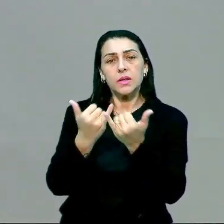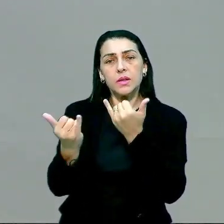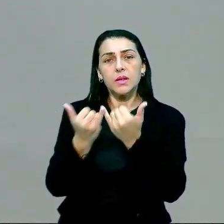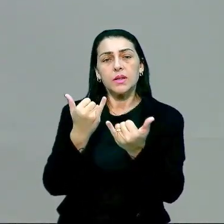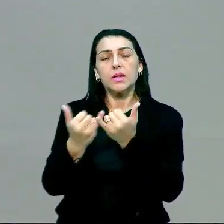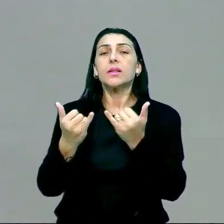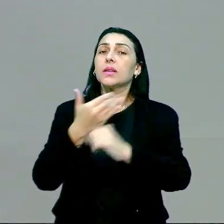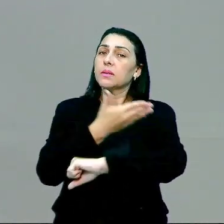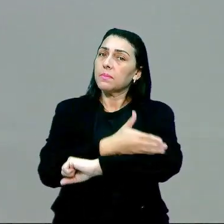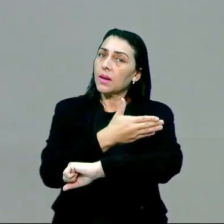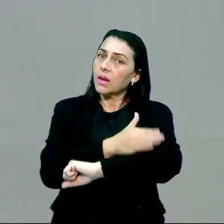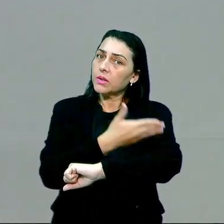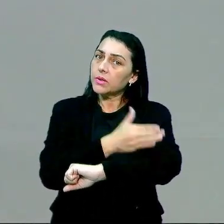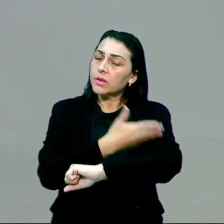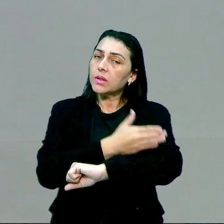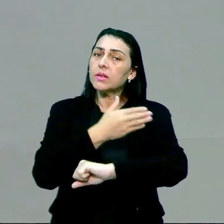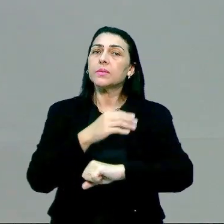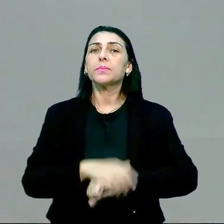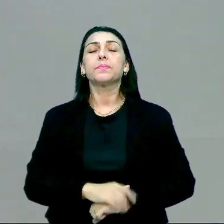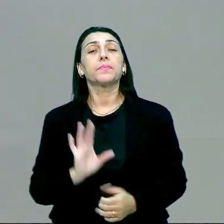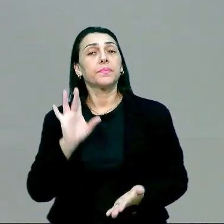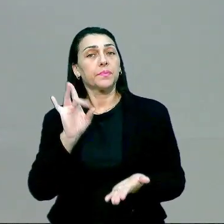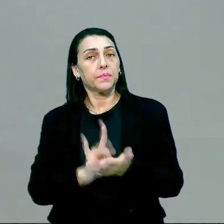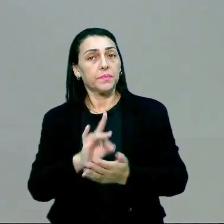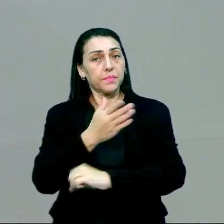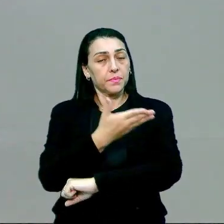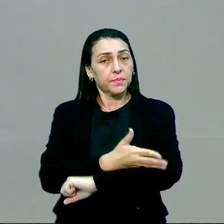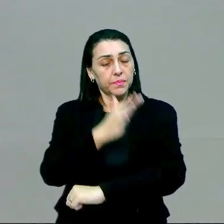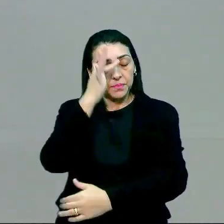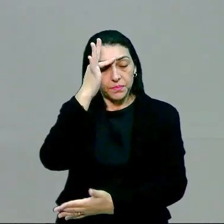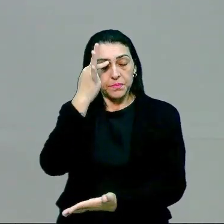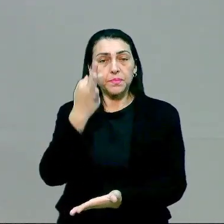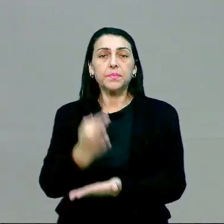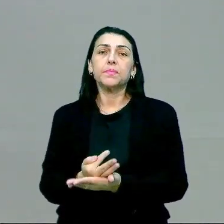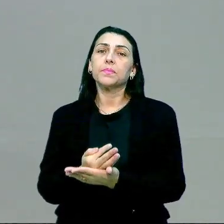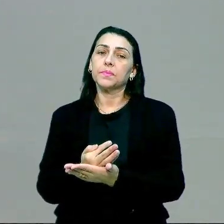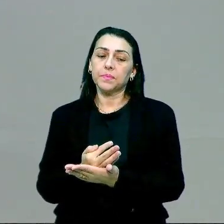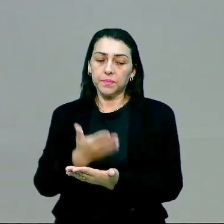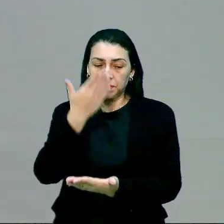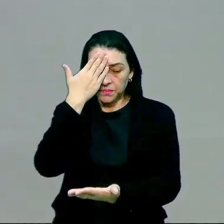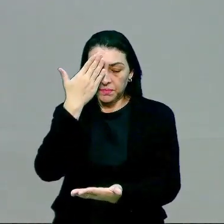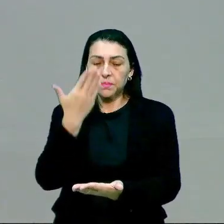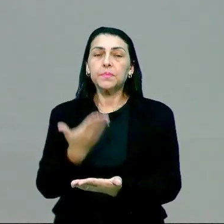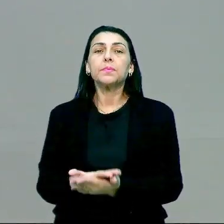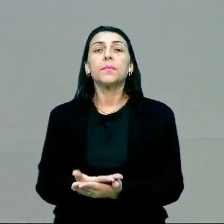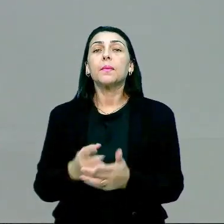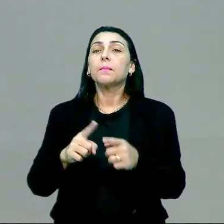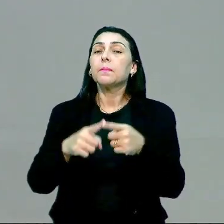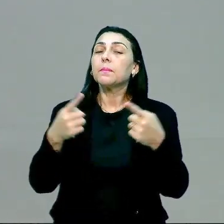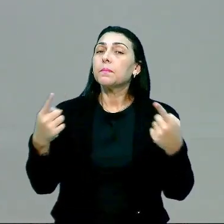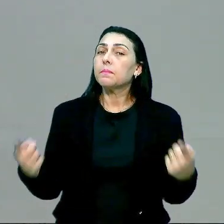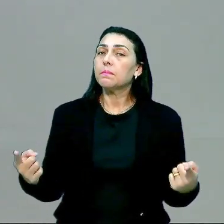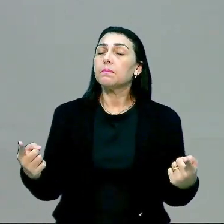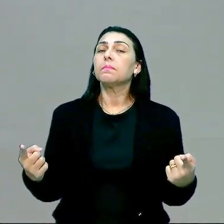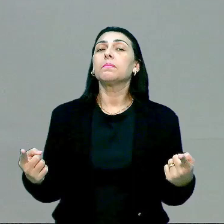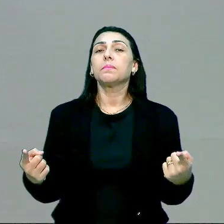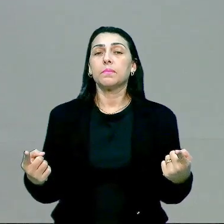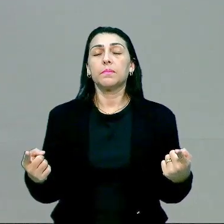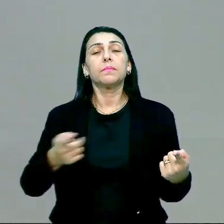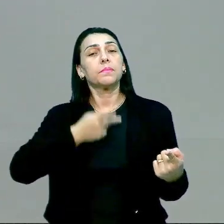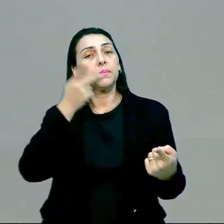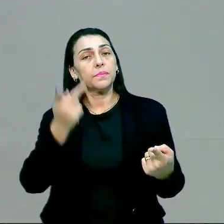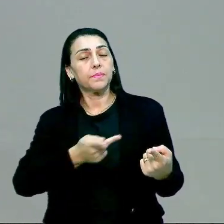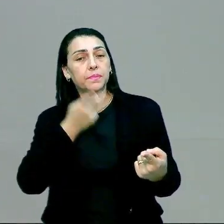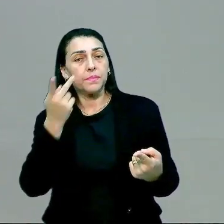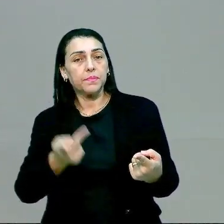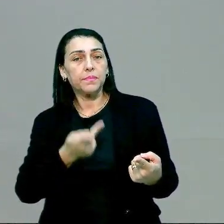essas práticas, né? Que, na verdade, são práticas de fé, é a crença da pessoa. Mas, substancialmente